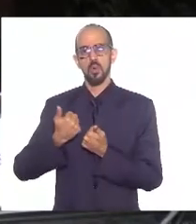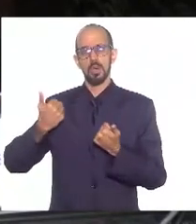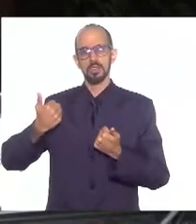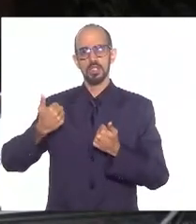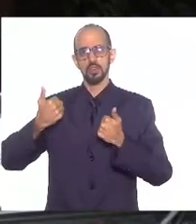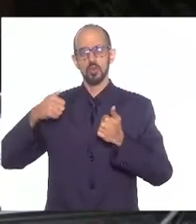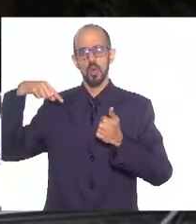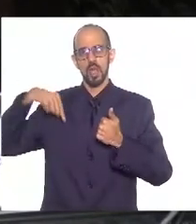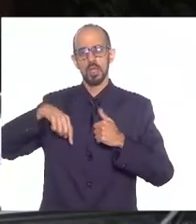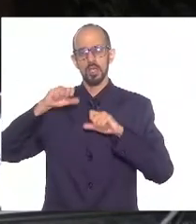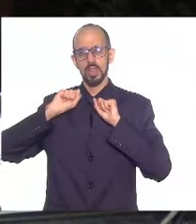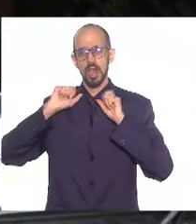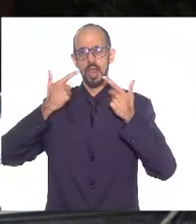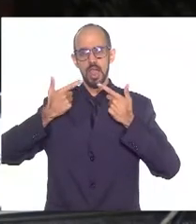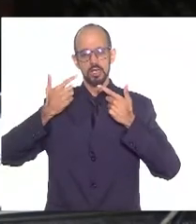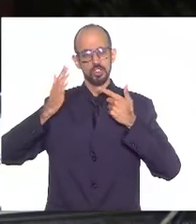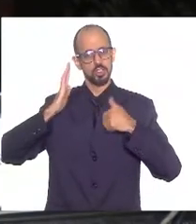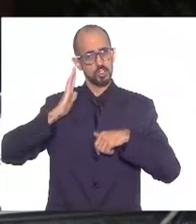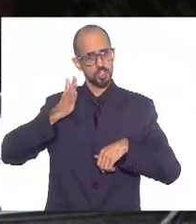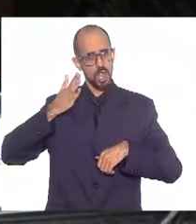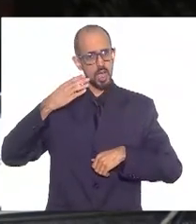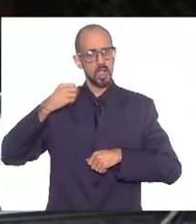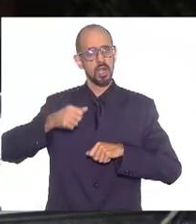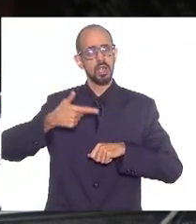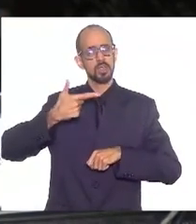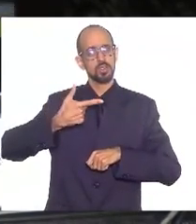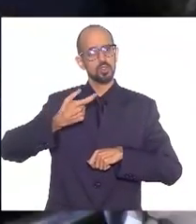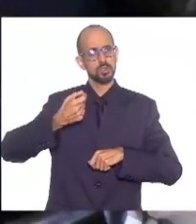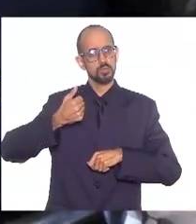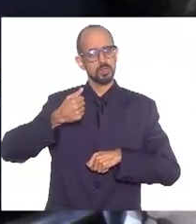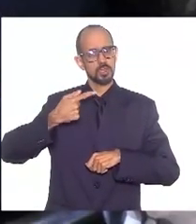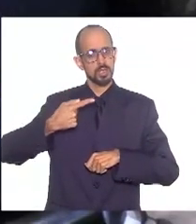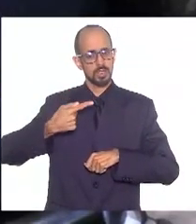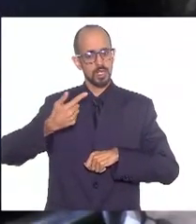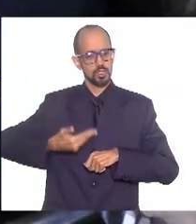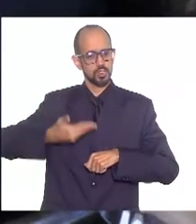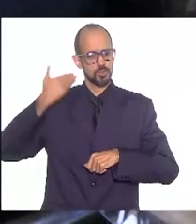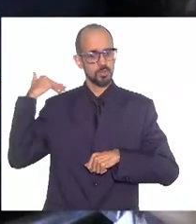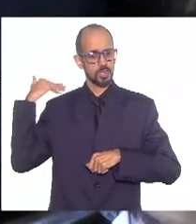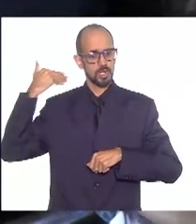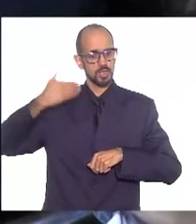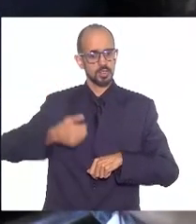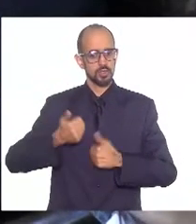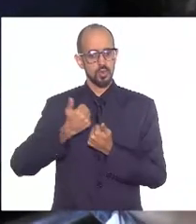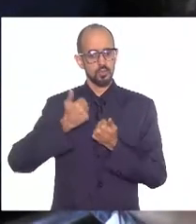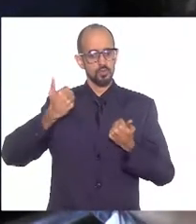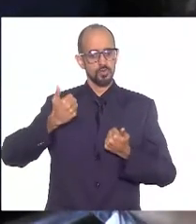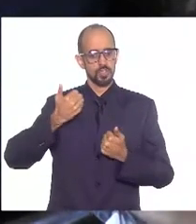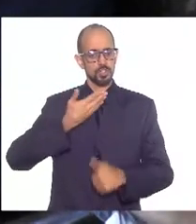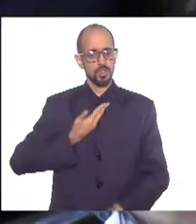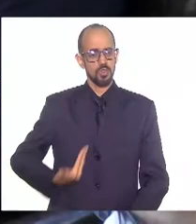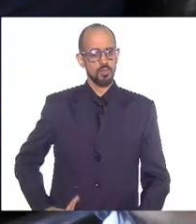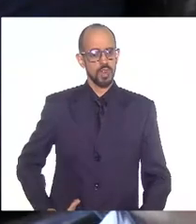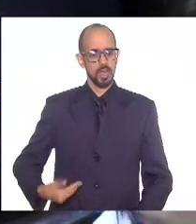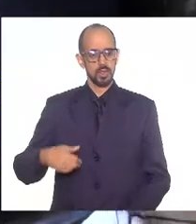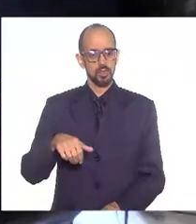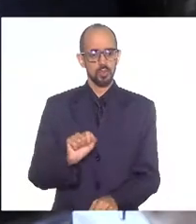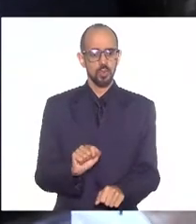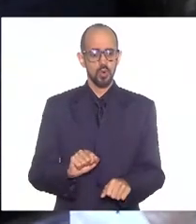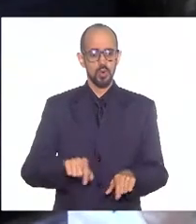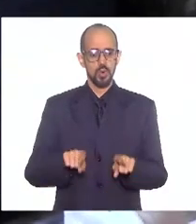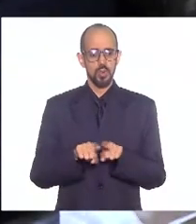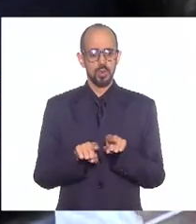era antes de 2017, como vice-governador a partir